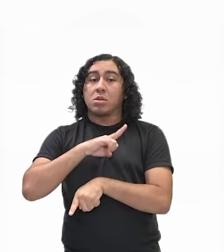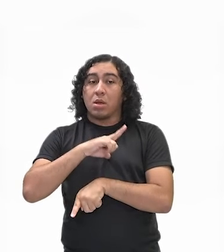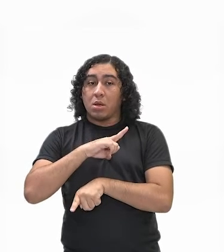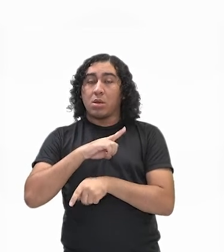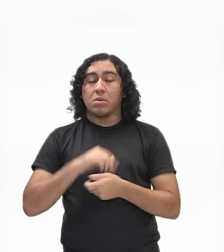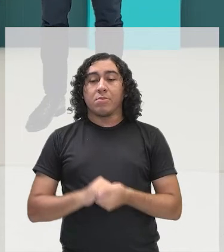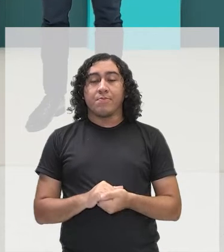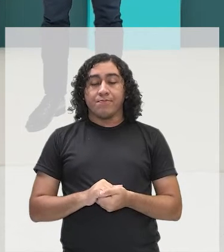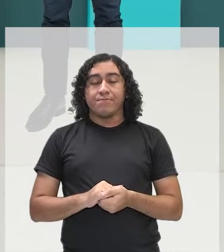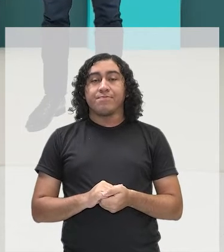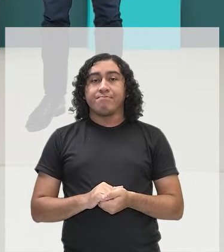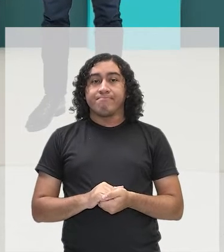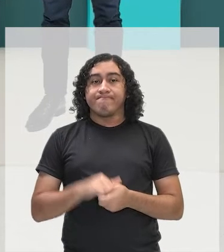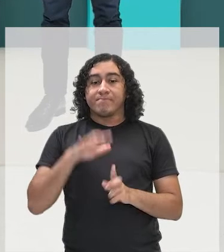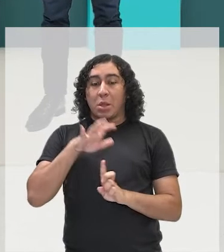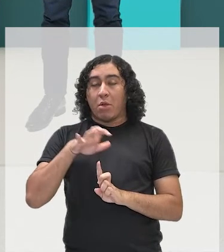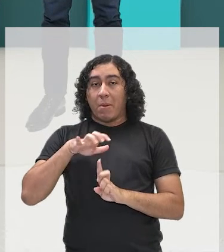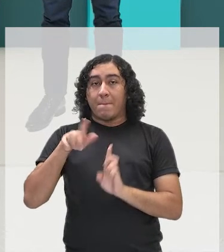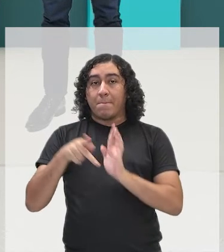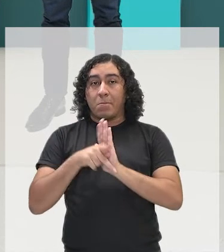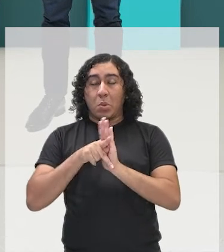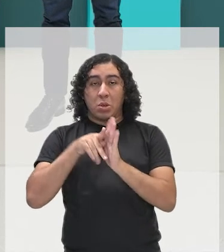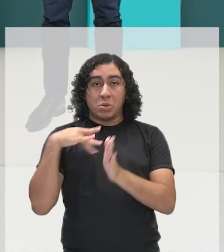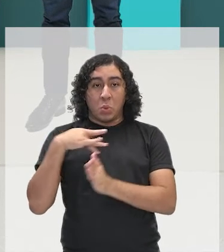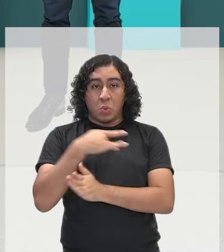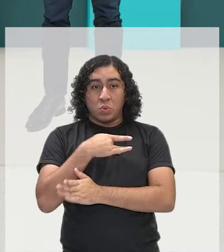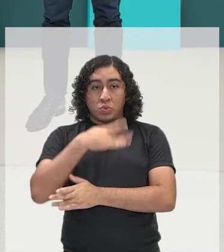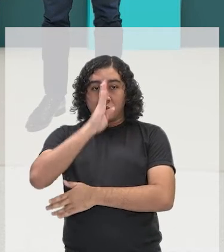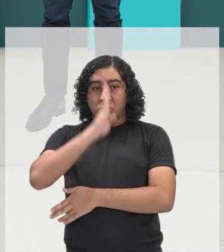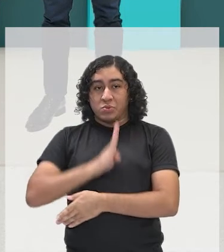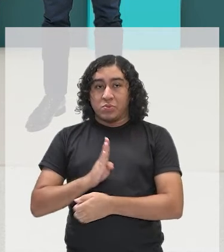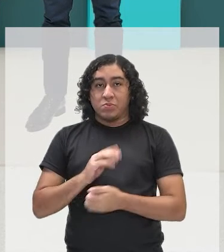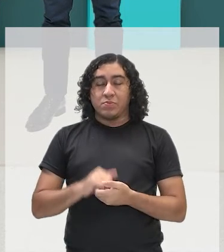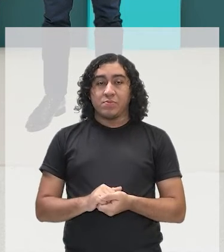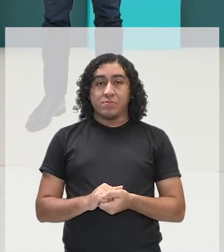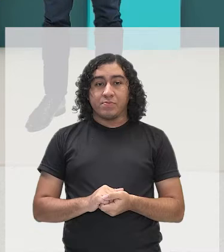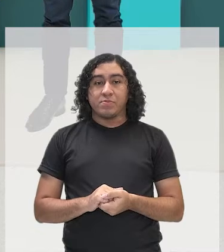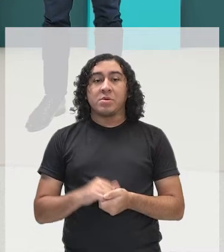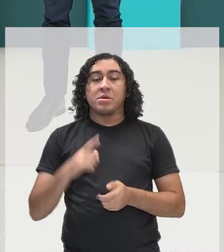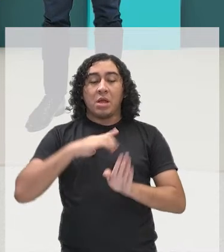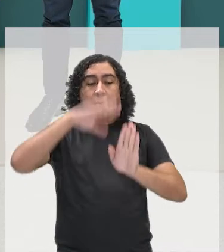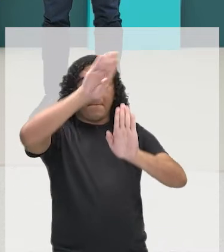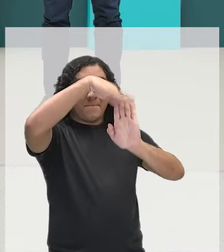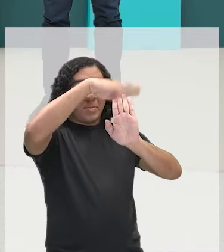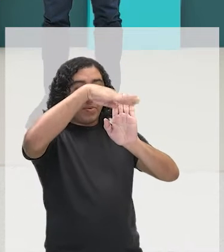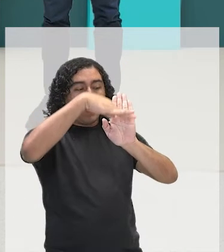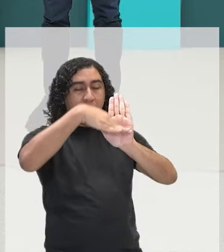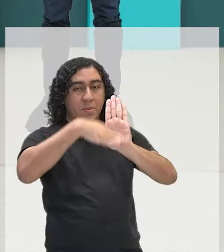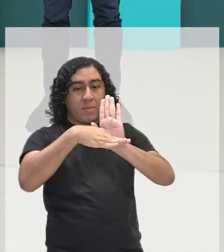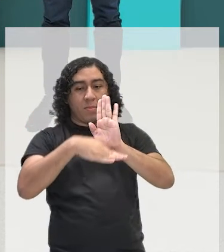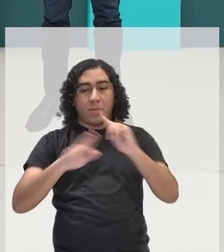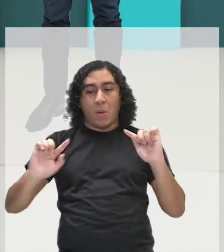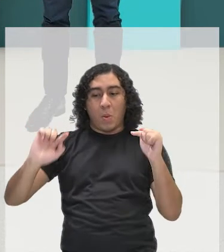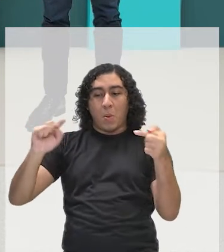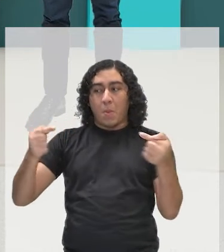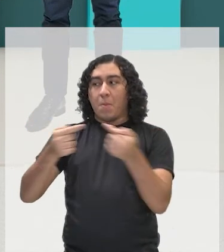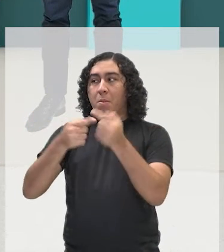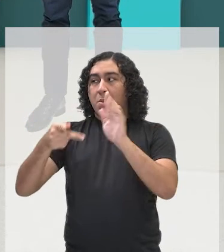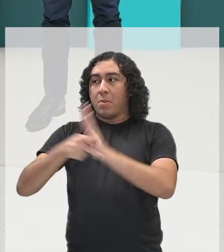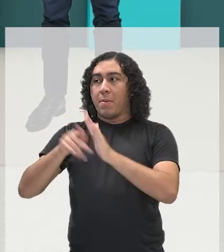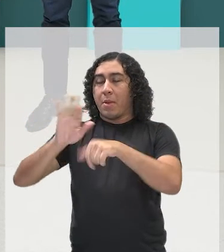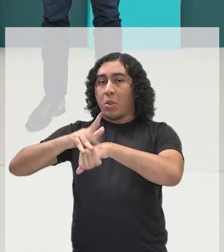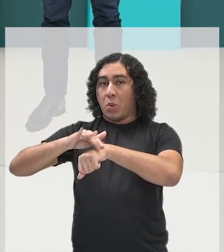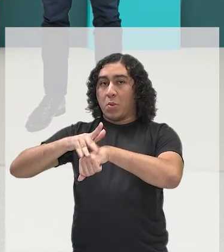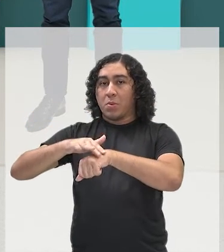lista de palavrinhas relacionadas aí às doenças, né? Agora a gente vai continuar, vou mostrar para vocês, eu quero que vocês prestem